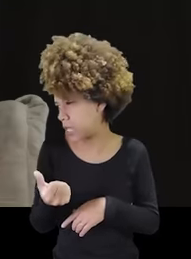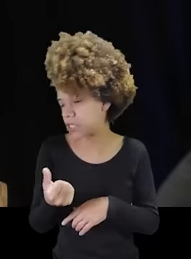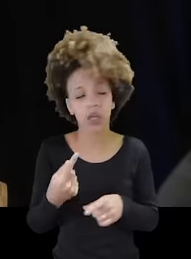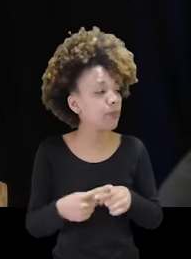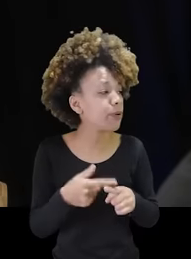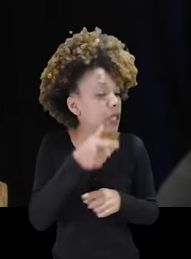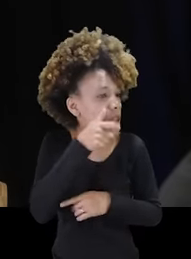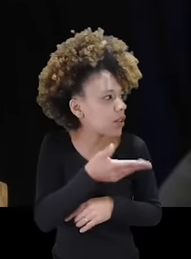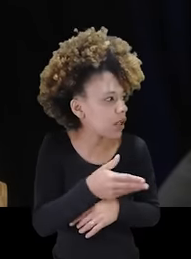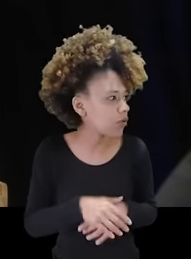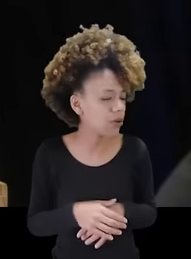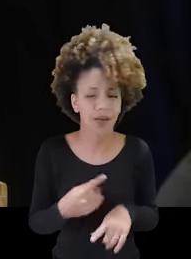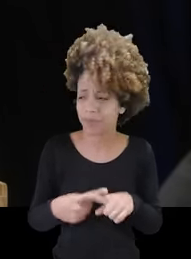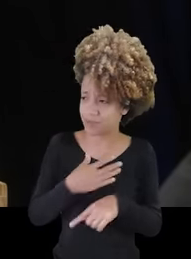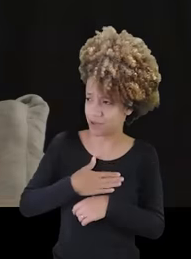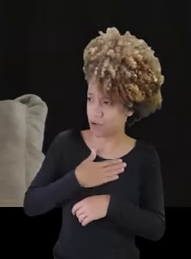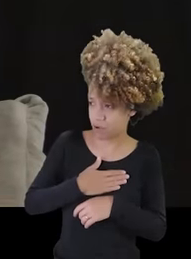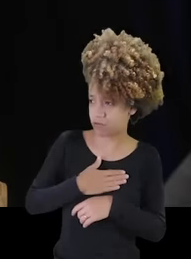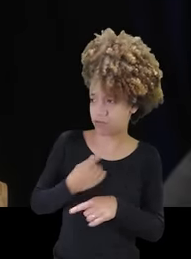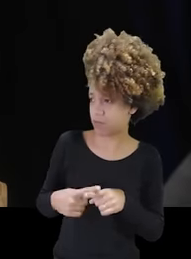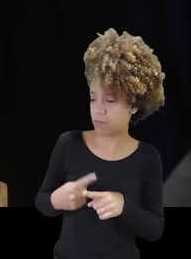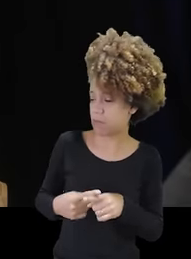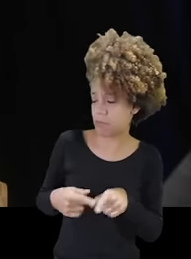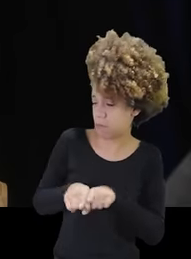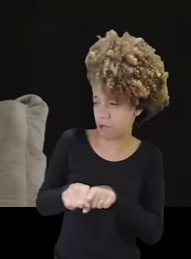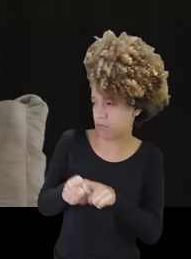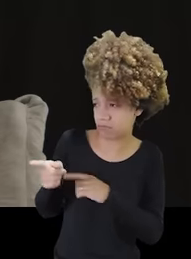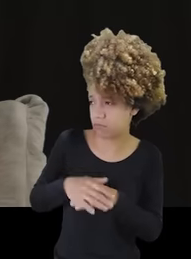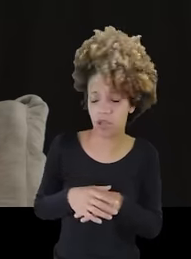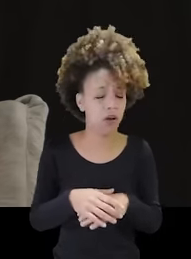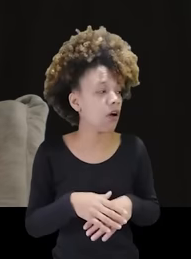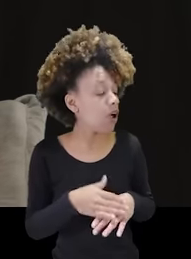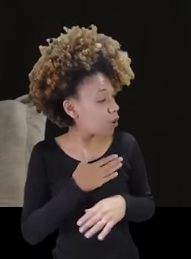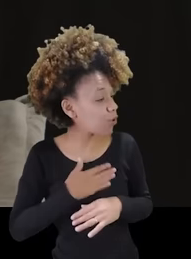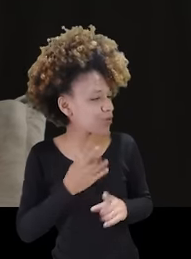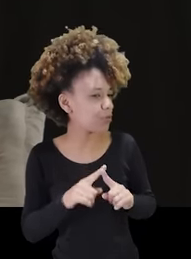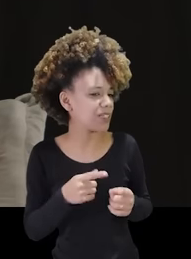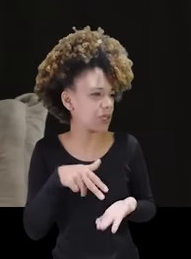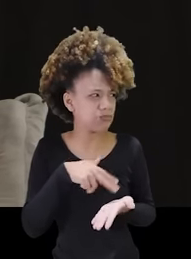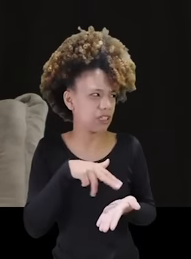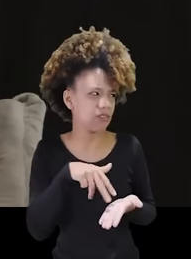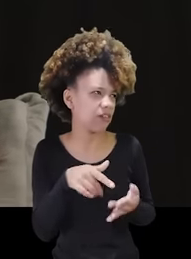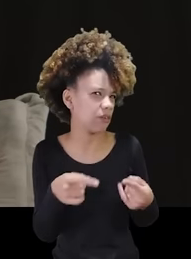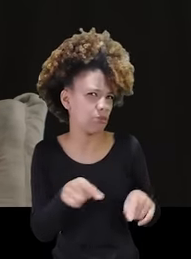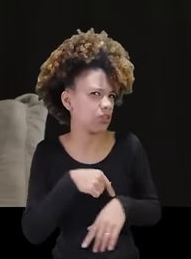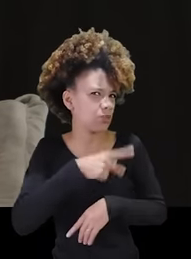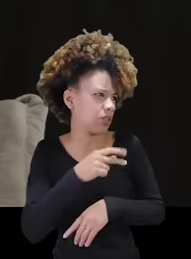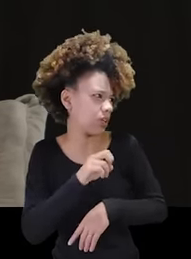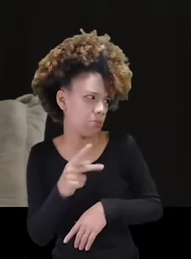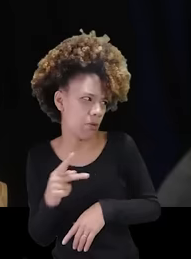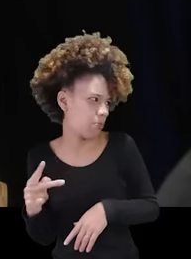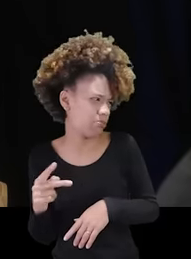atraiu você gosta também que a gente atrai então eu vou te falar o que assim eu não sou um cara que fica dançando a dancinha do